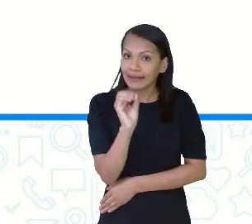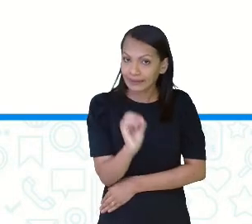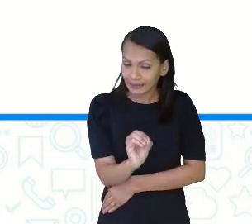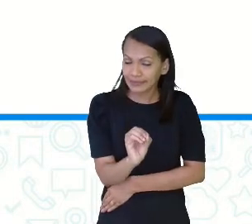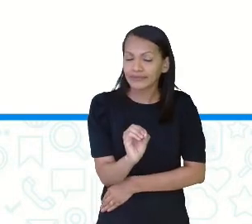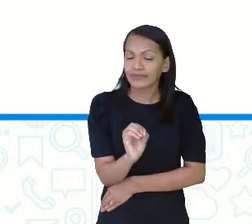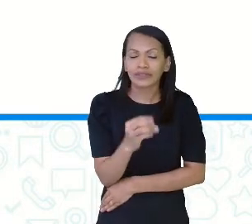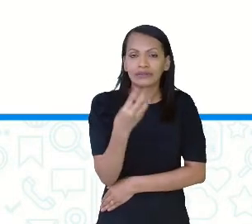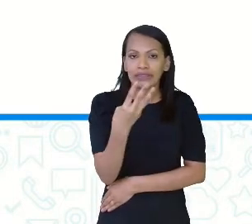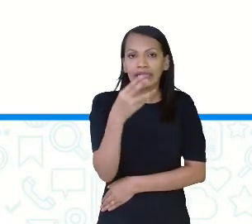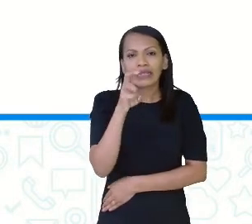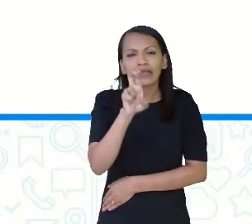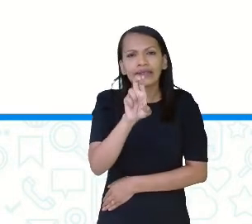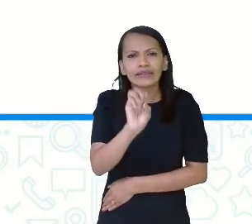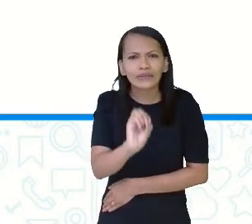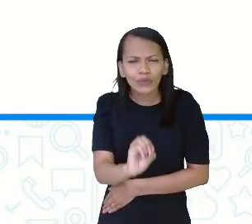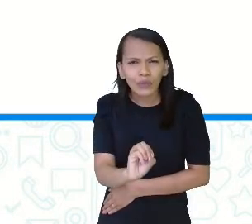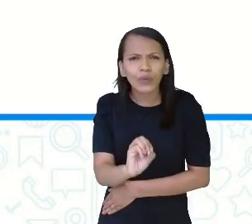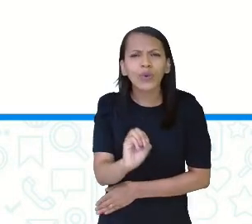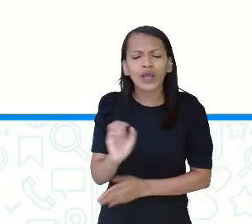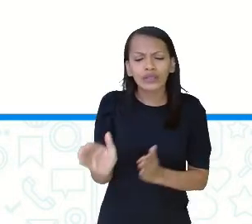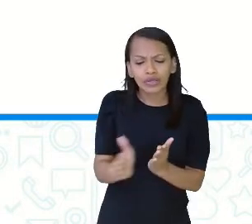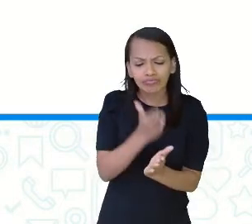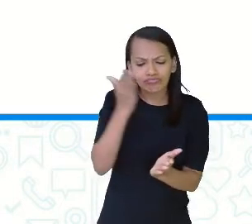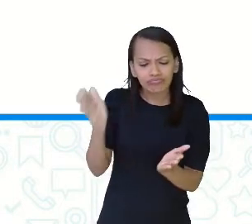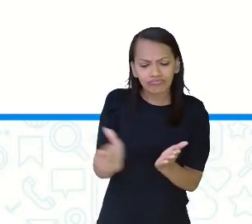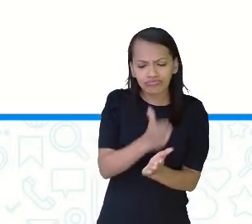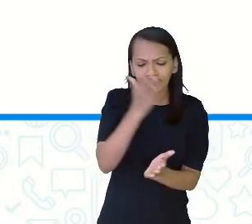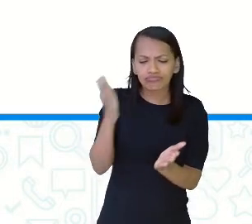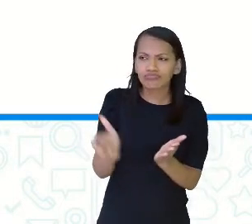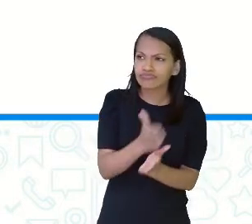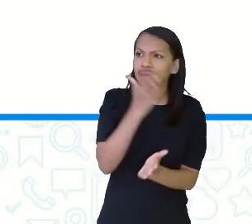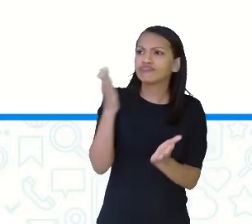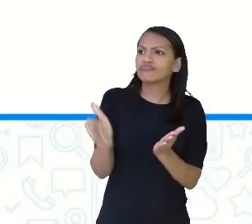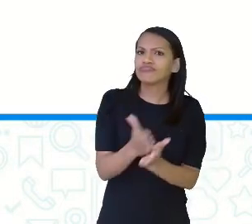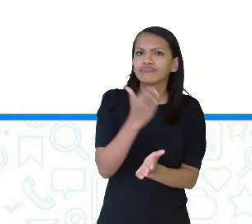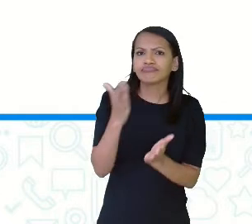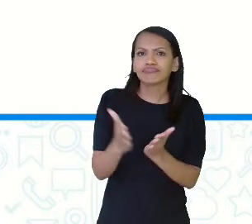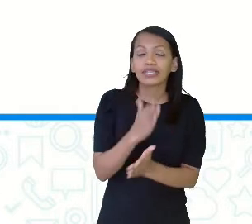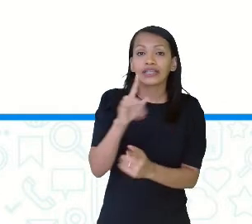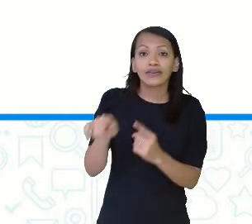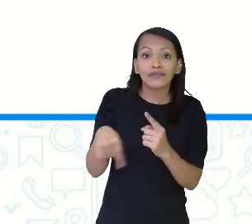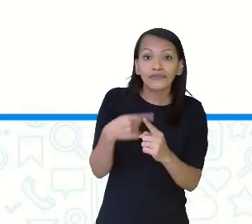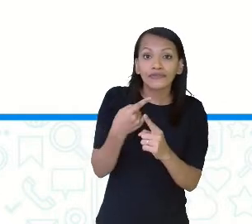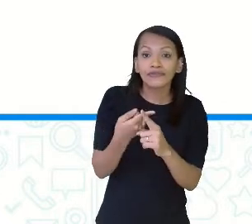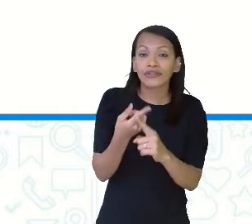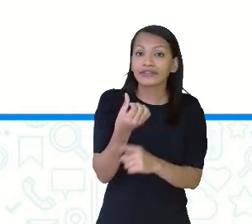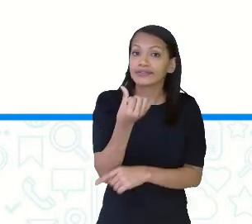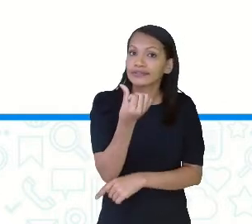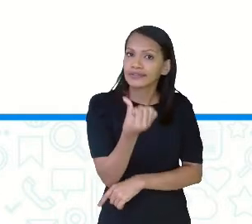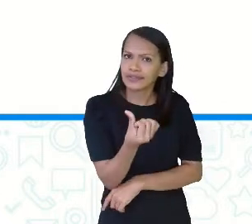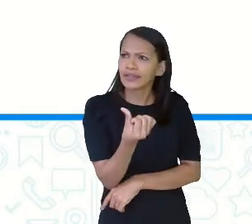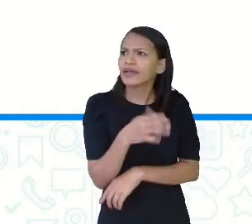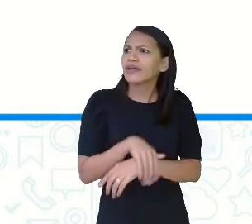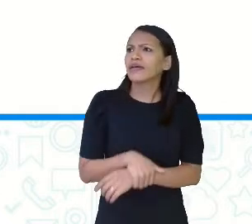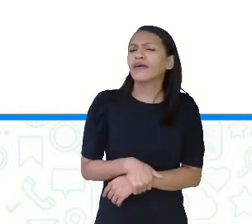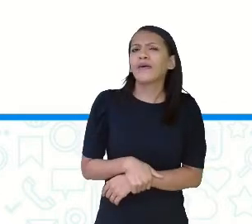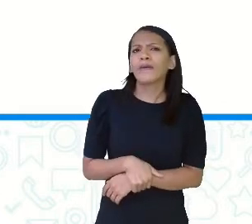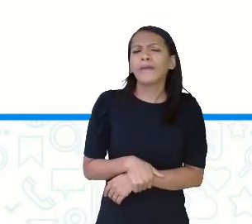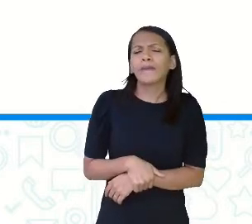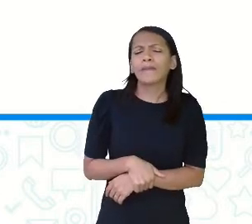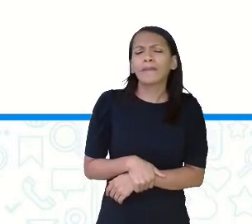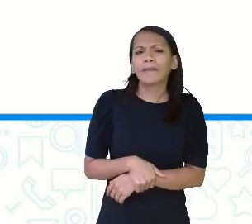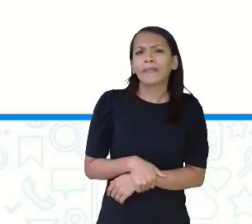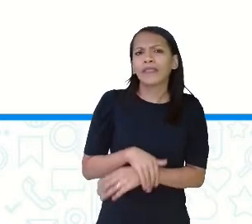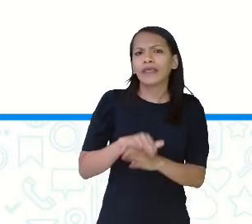tem 6 livros? Já vou deixar montadinha a operação aqui. Professora, se eu